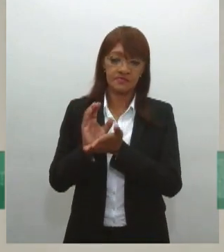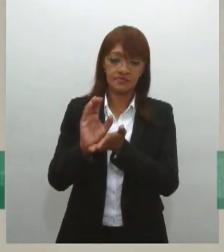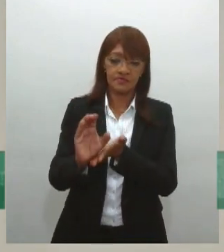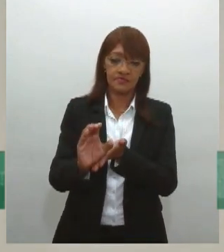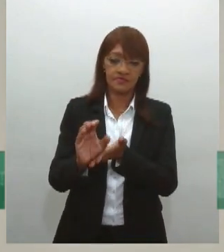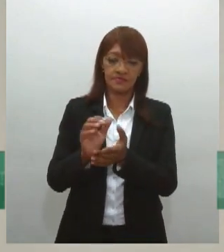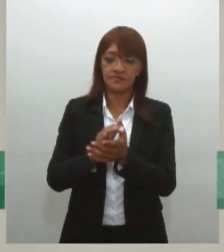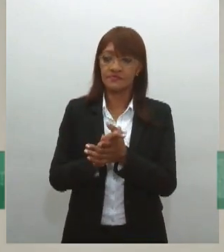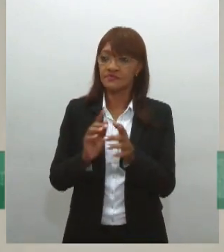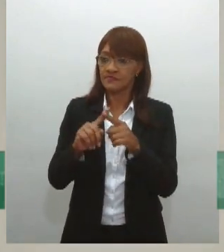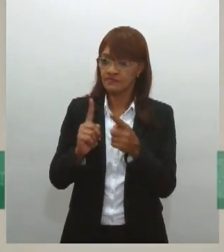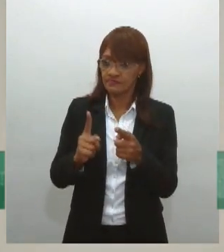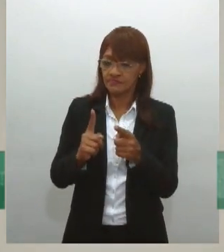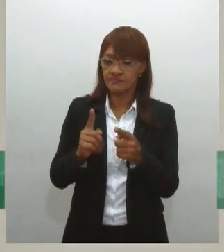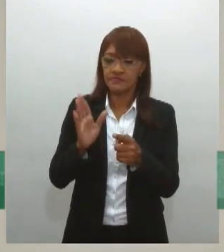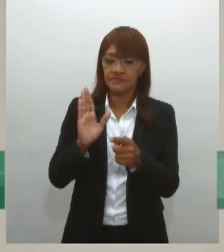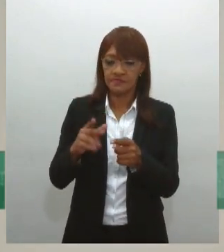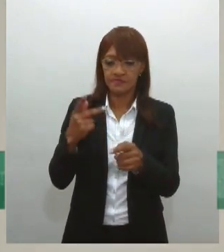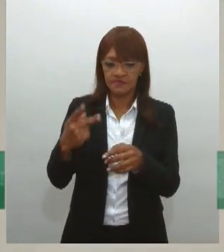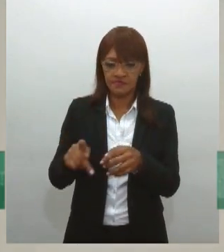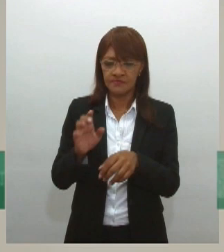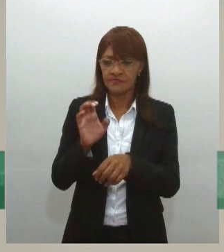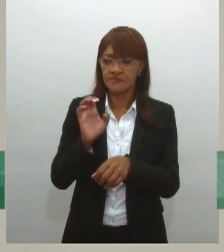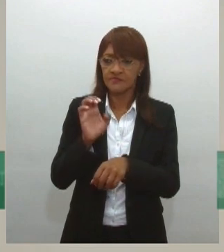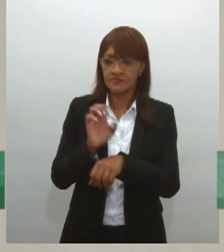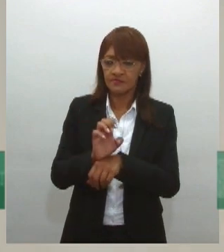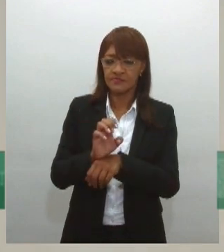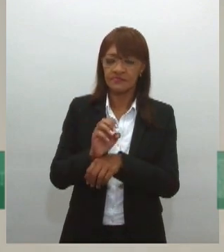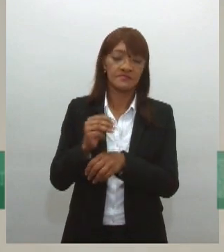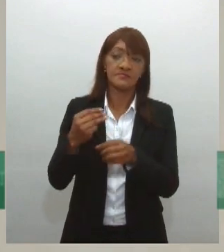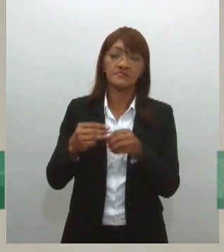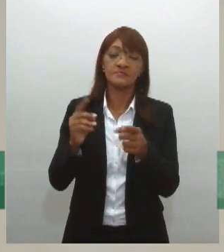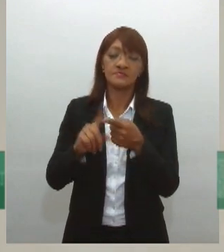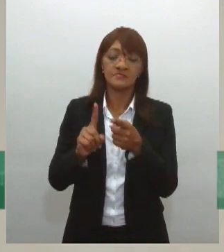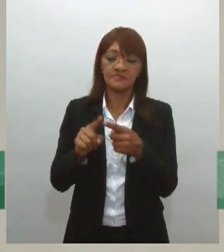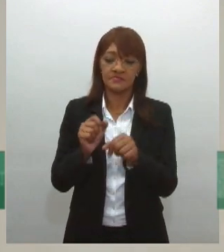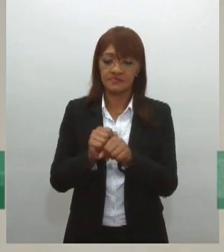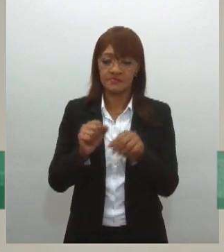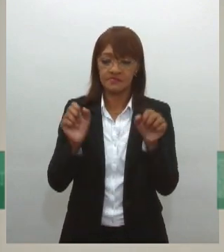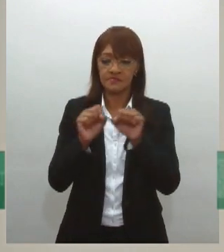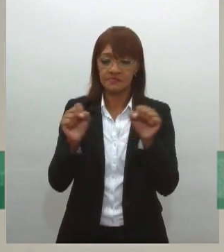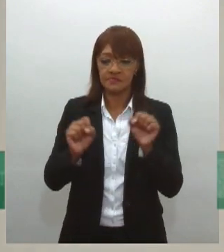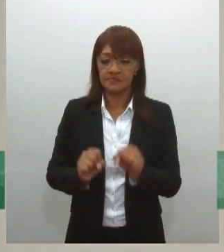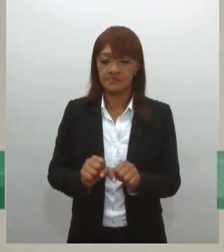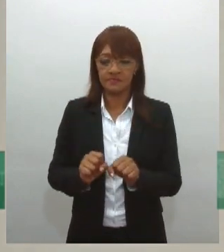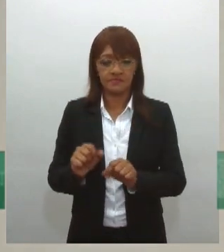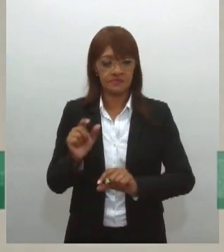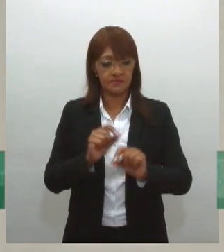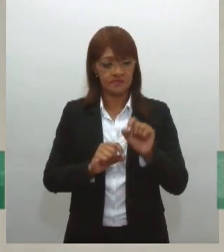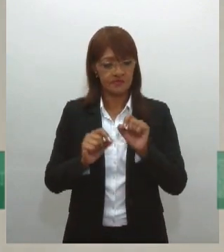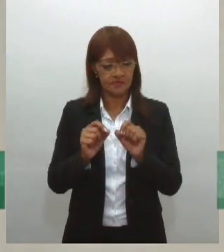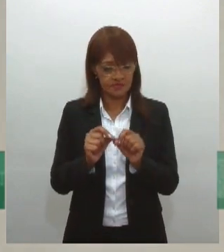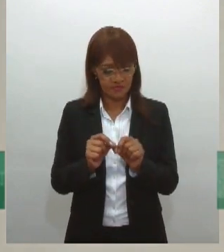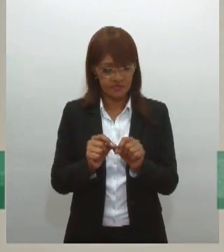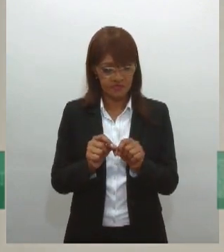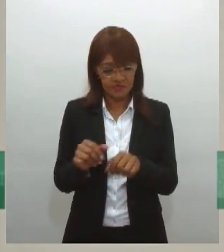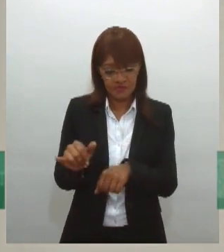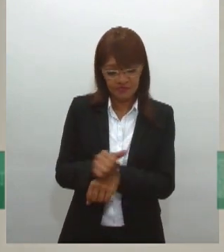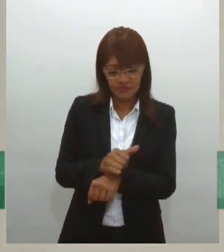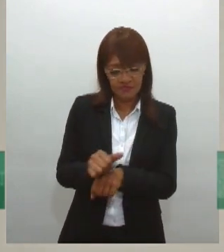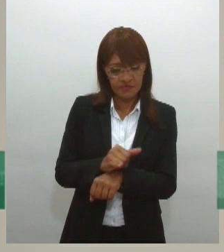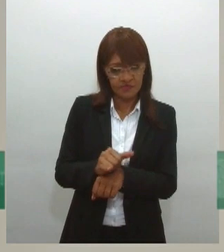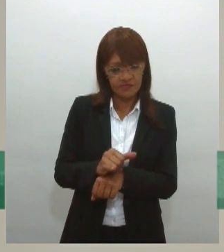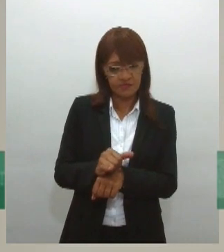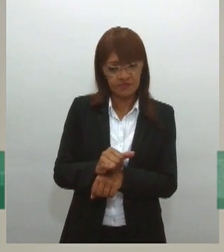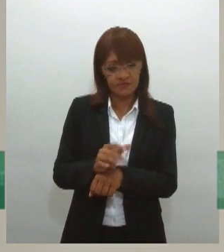vão fazer isso. E esse Sistema Nacional de Cultura, a partir de uma articulação dos estados, municípios e